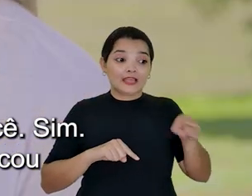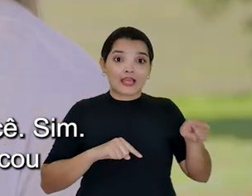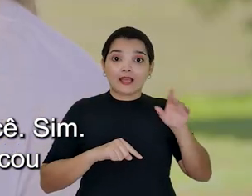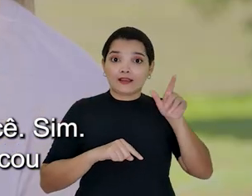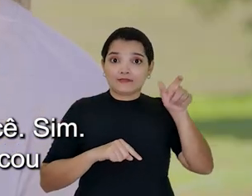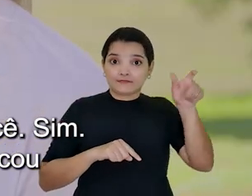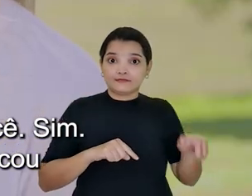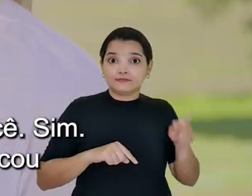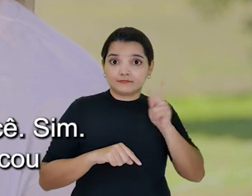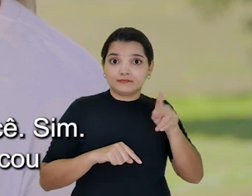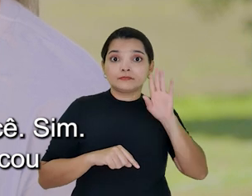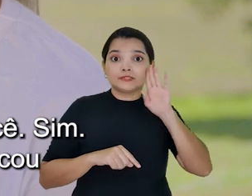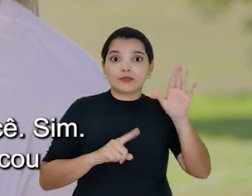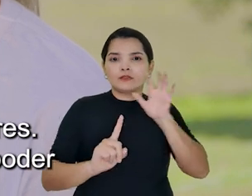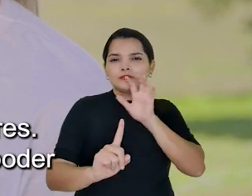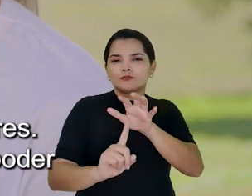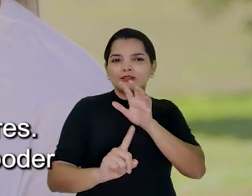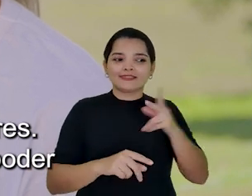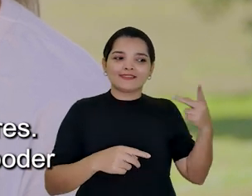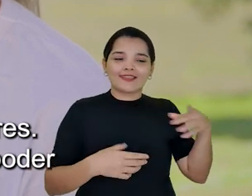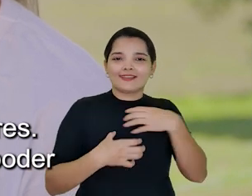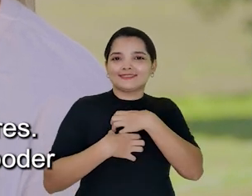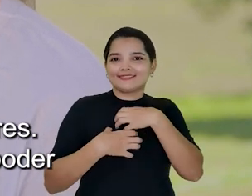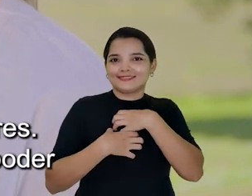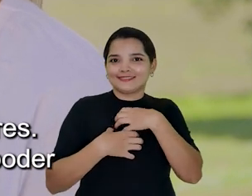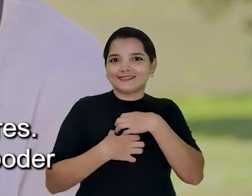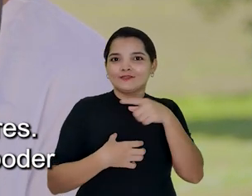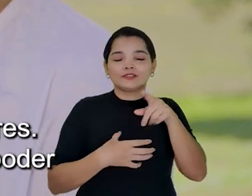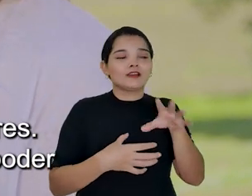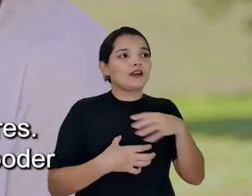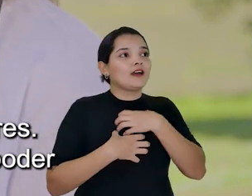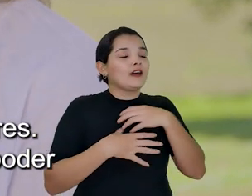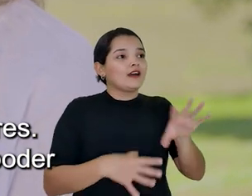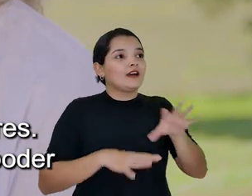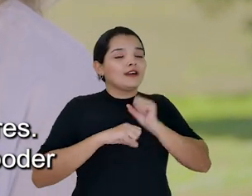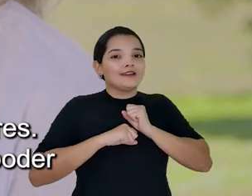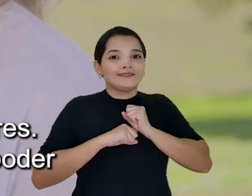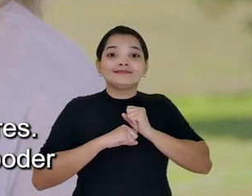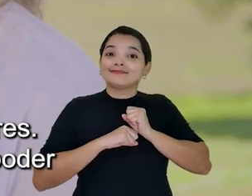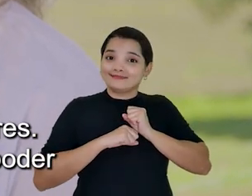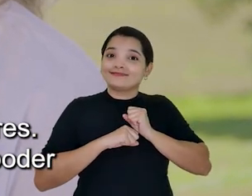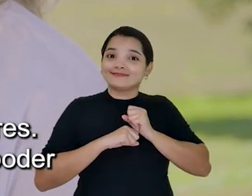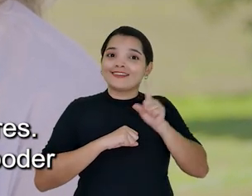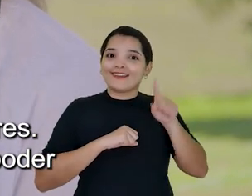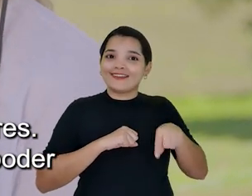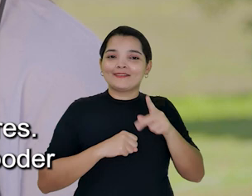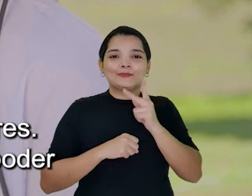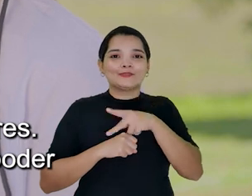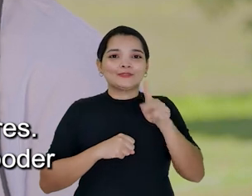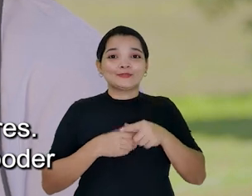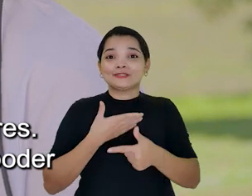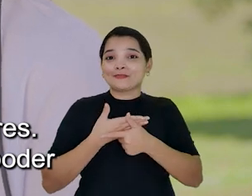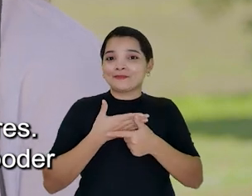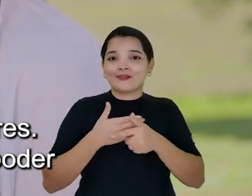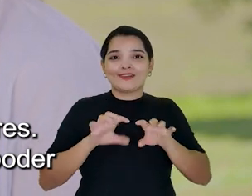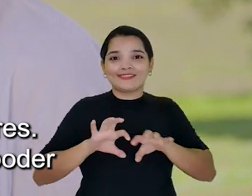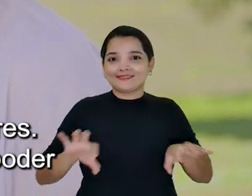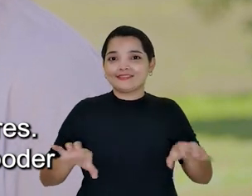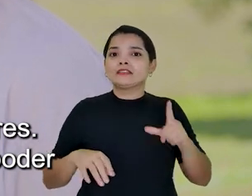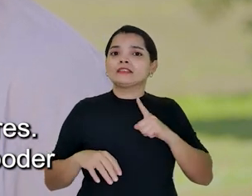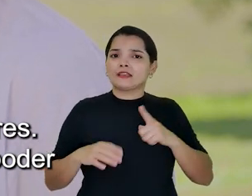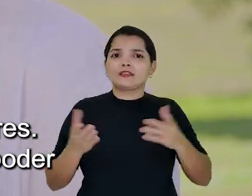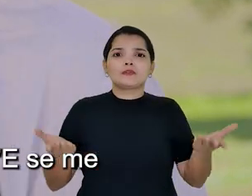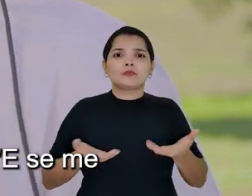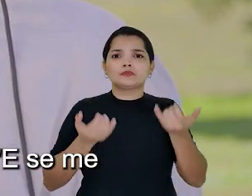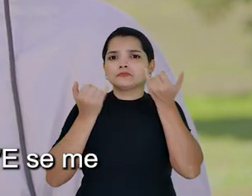ela te influenciou pela emoção que ela provocou em você então é esse é o papel dos professores a informação tá aí mas cabe